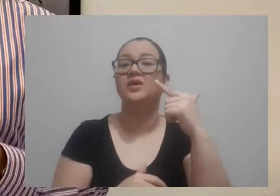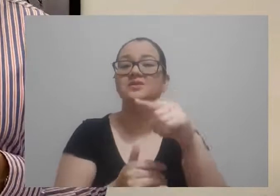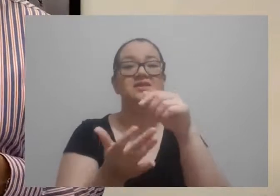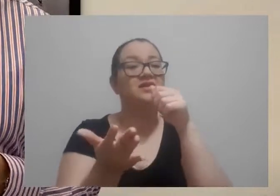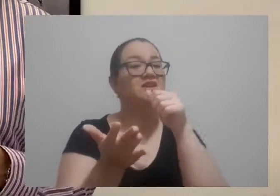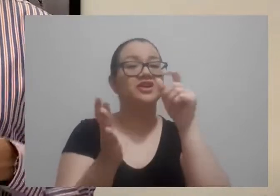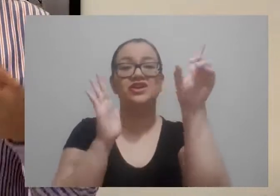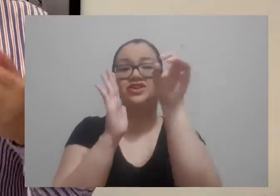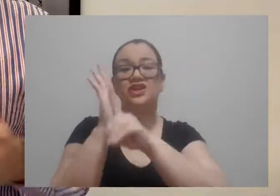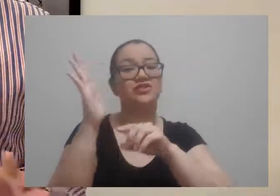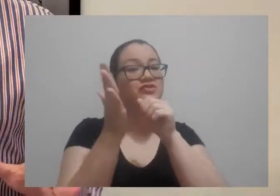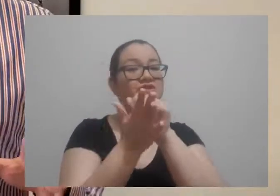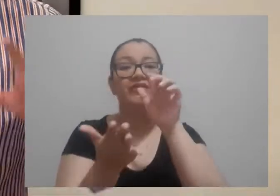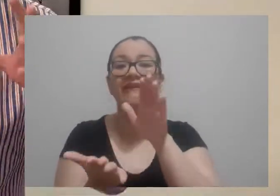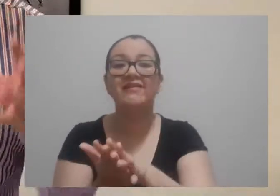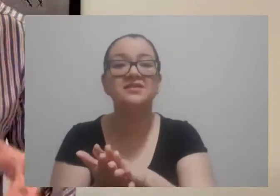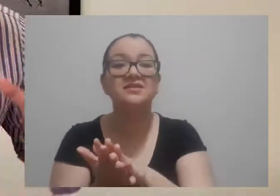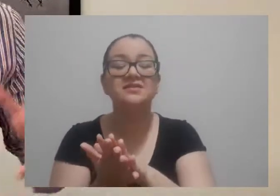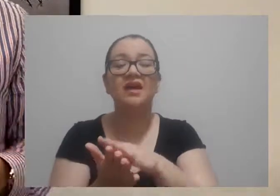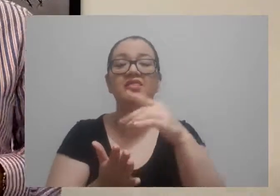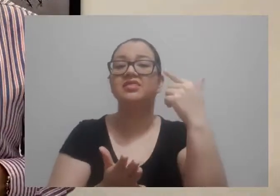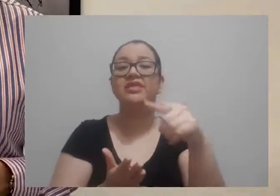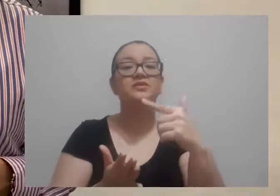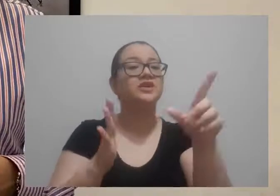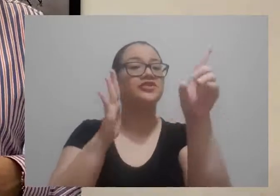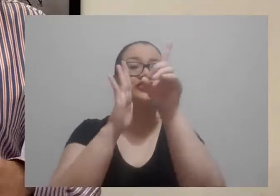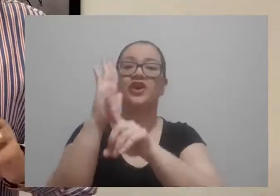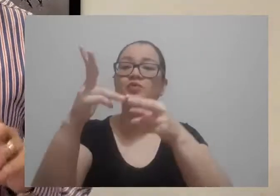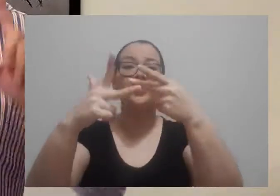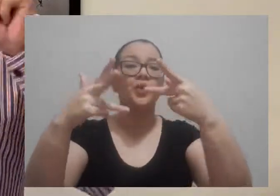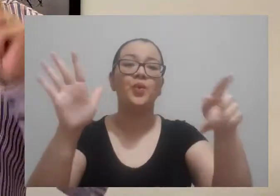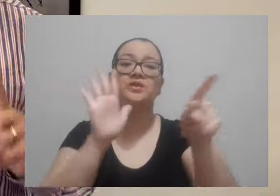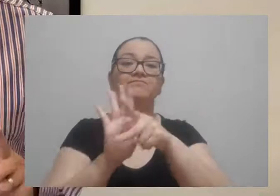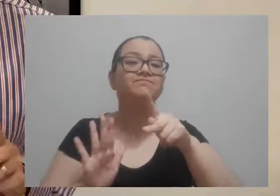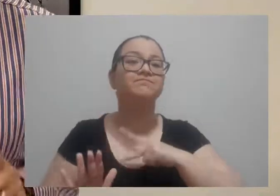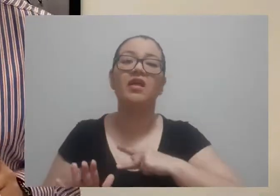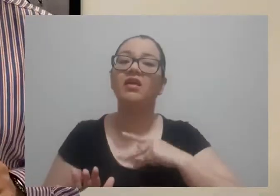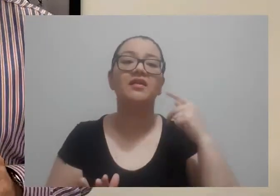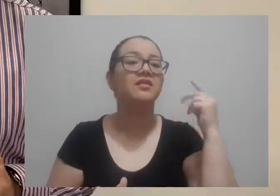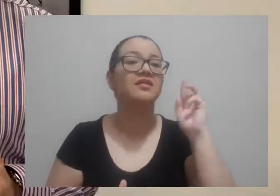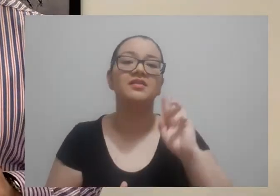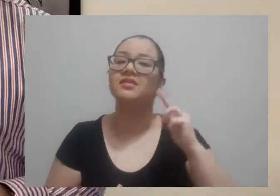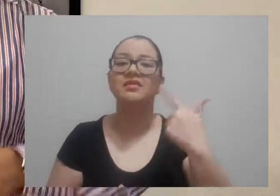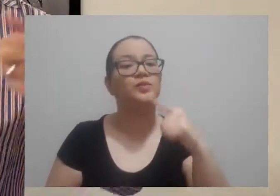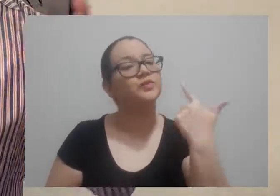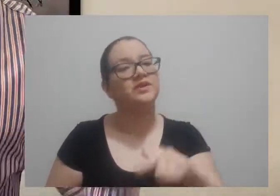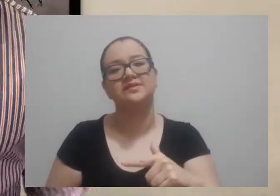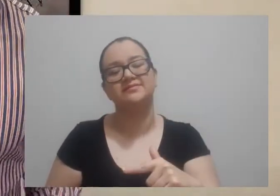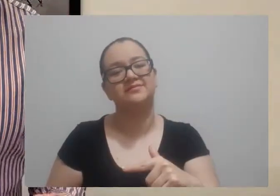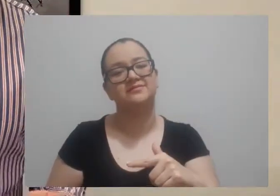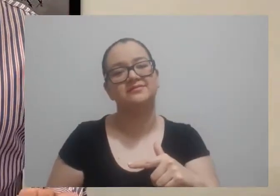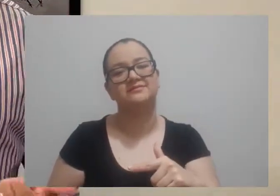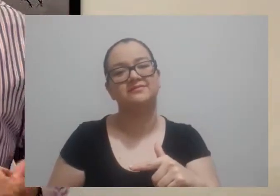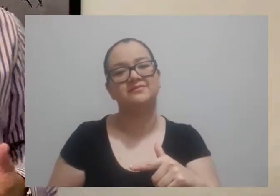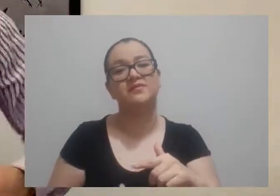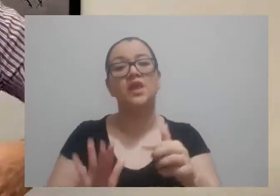aos seus bens, e aí ele vai. É o que o texto está dizendo. Não resistam ao perverso. Se alguém lhe der uma